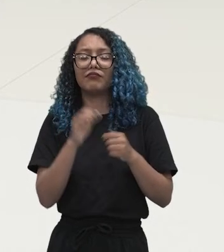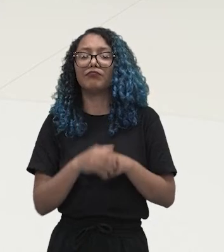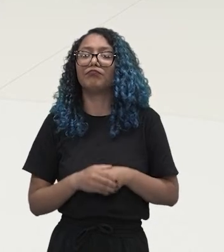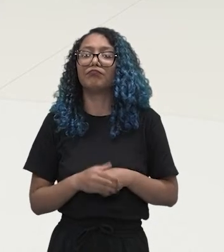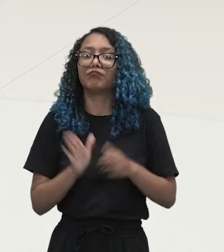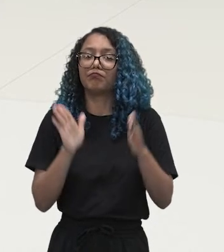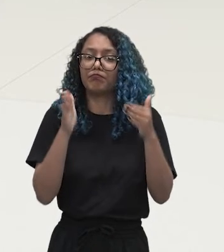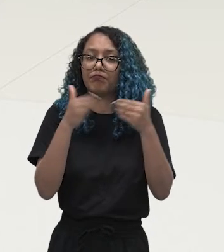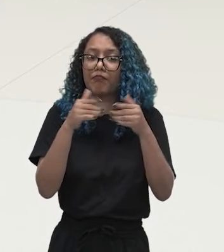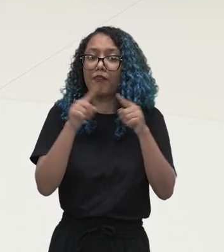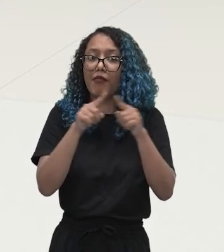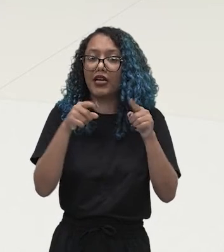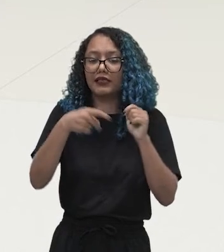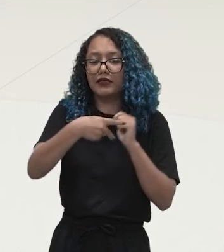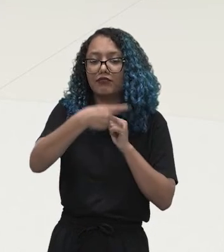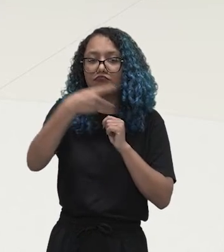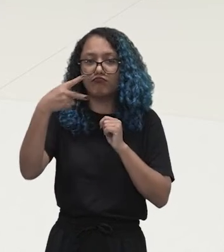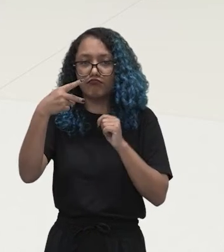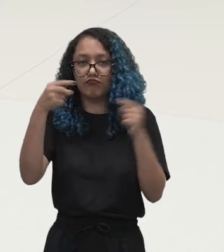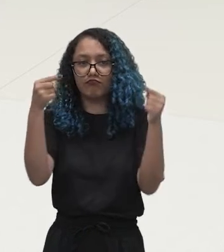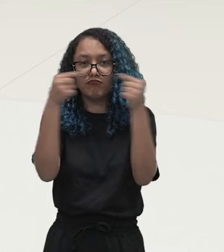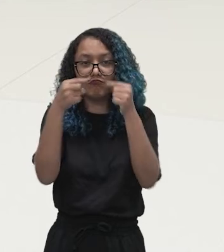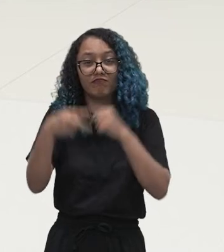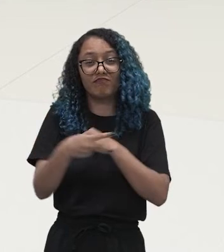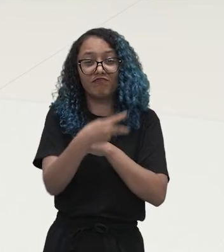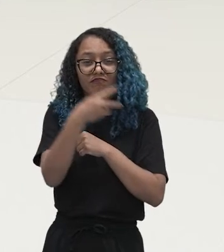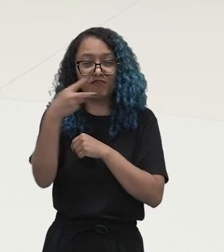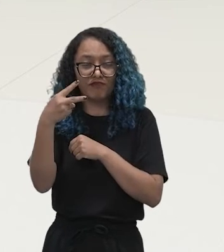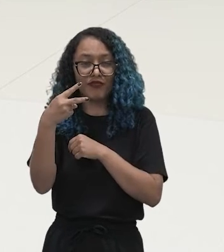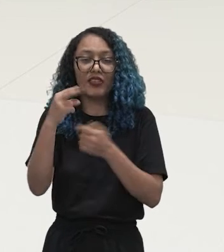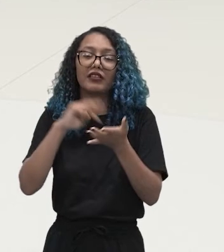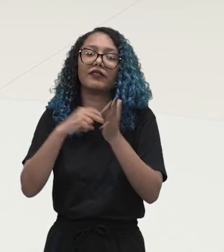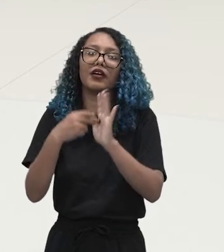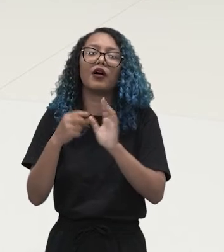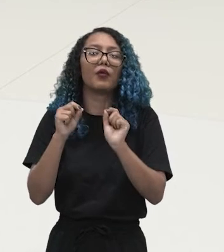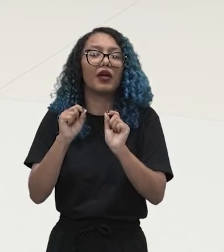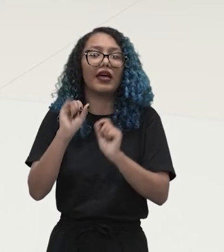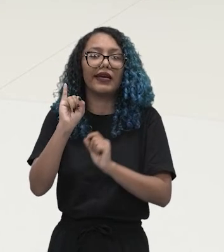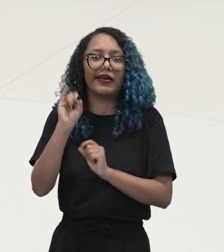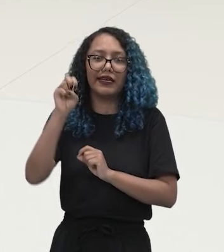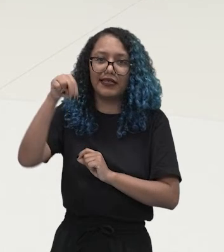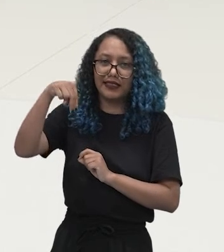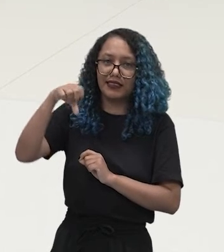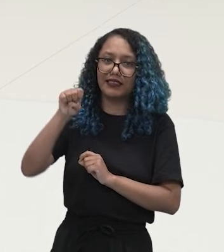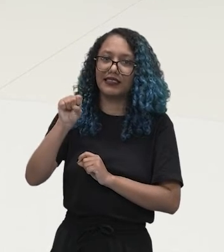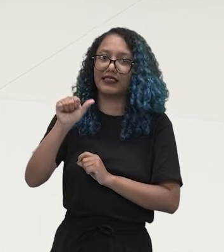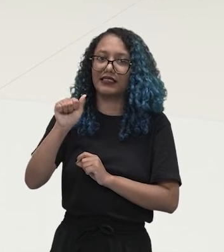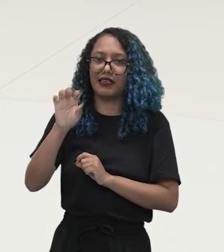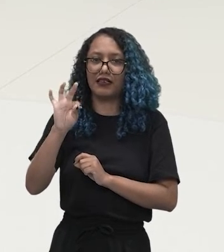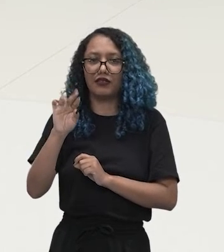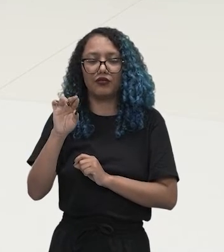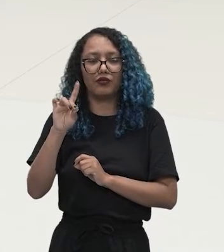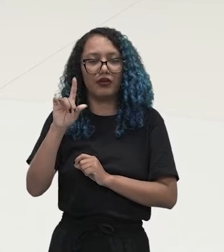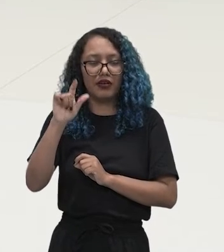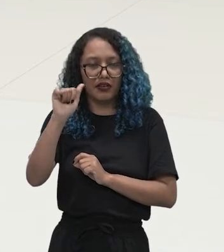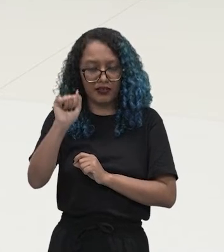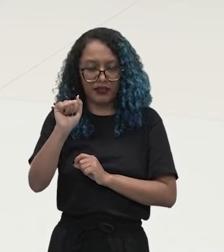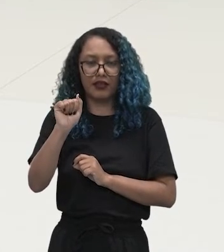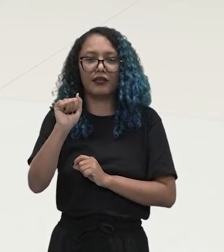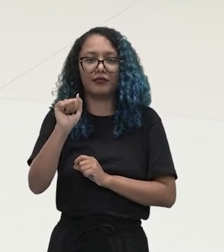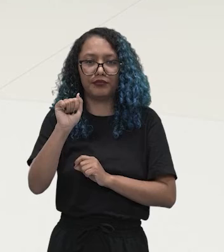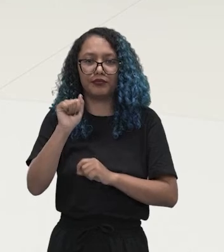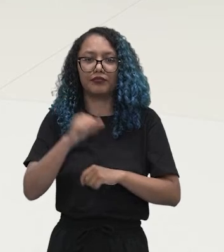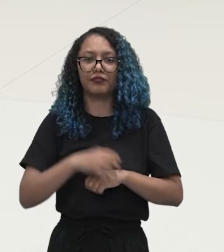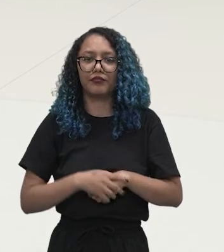uma ligação dupla, quer dizer que é insaturada. Então, a classificação da cadeia é fechada,